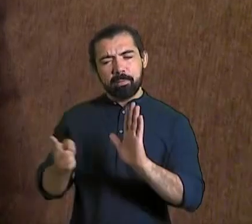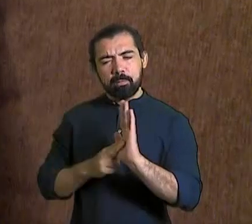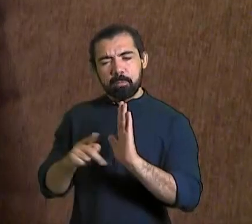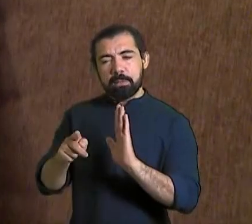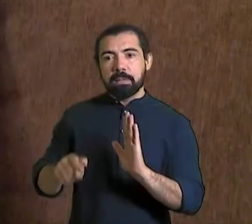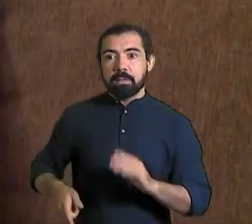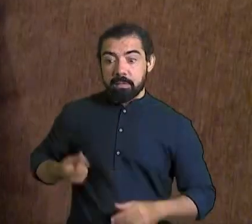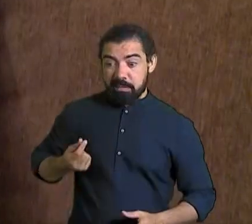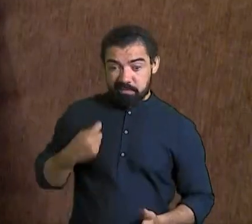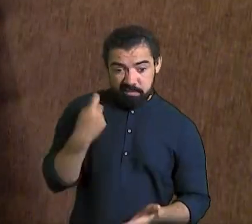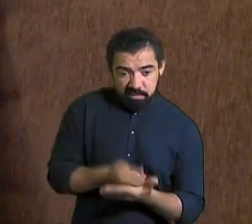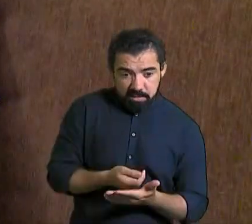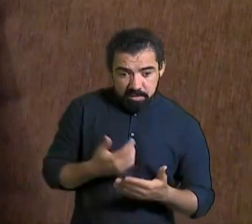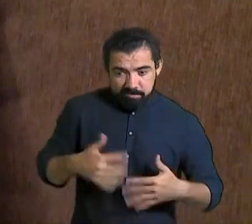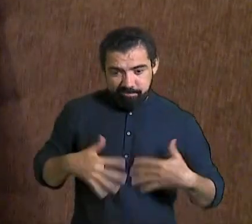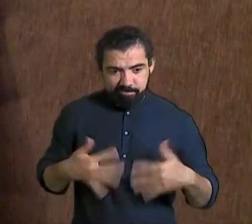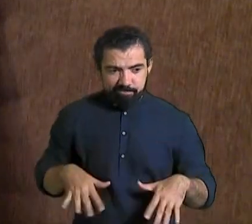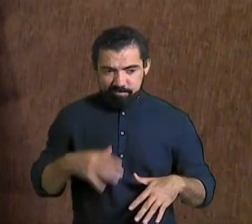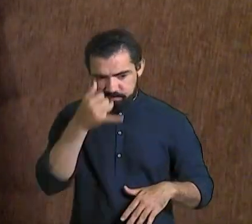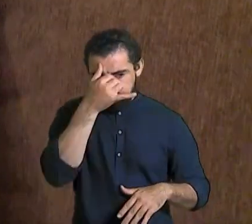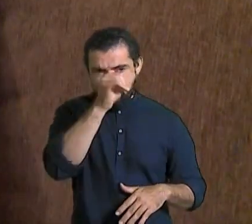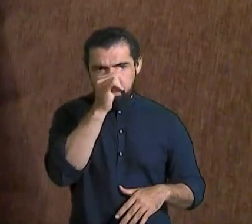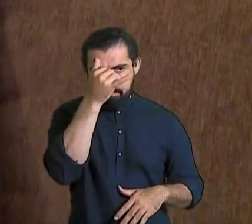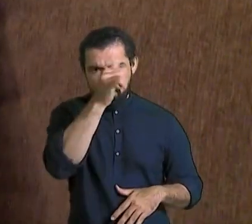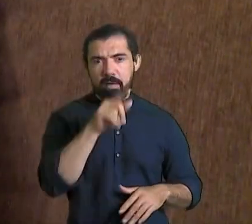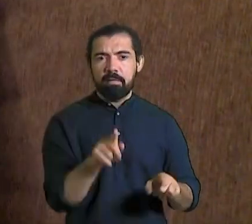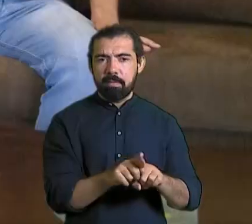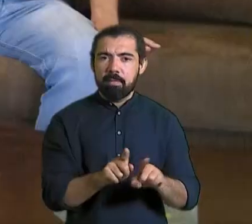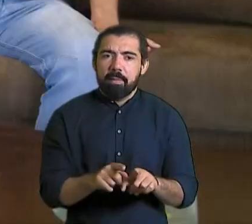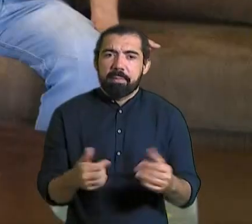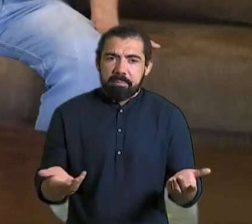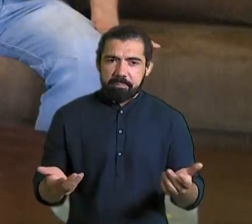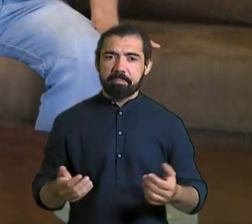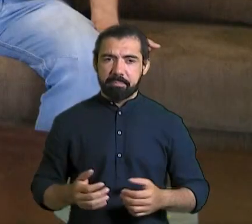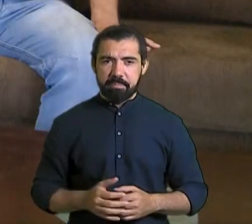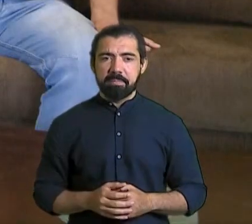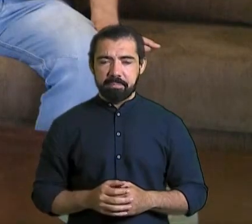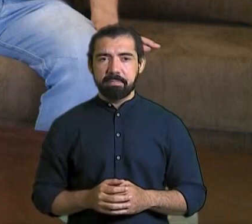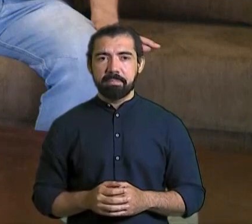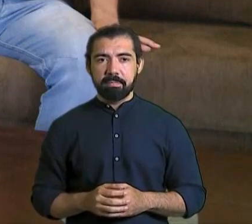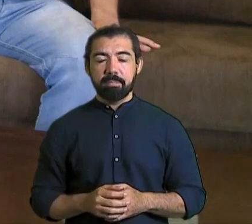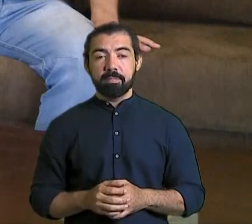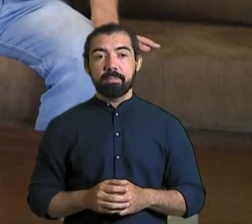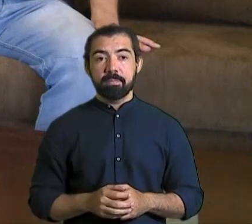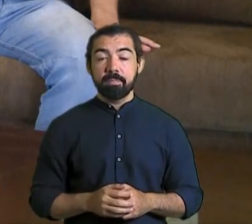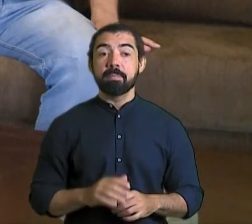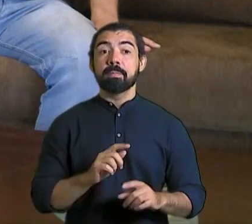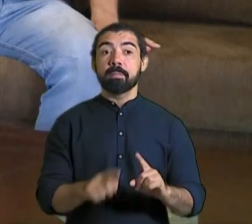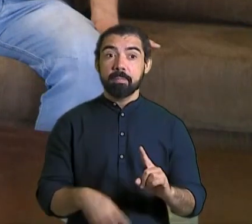das pistas táteis, piso podotátil, né? E também das rampas.